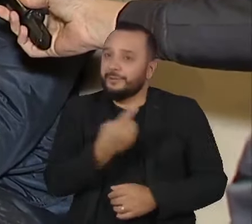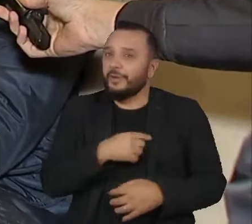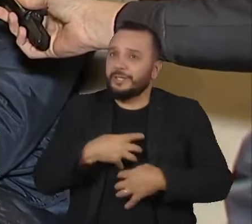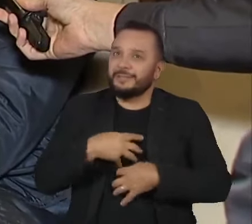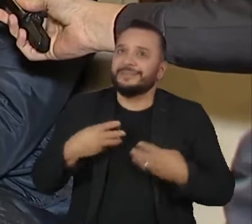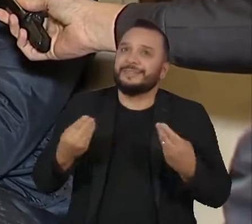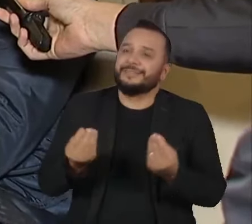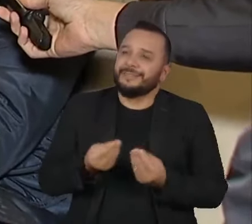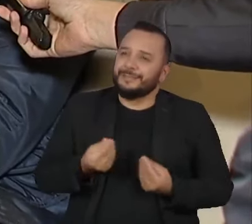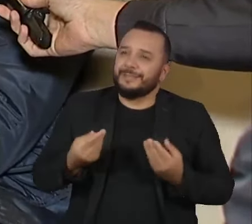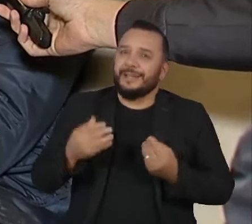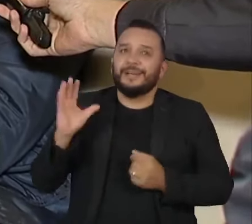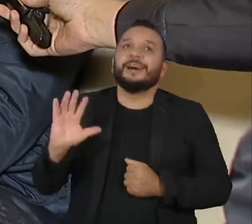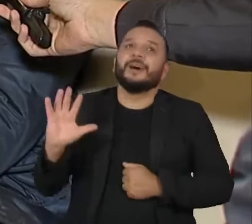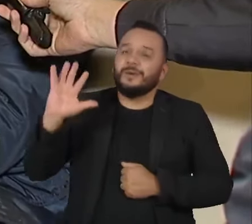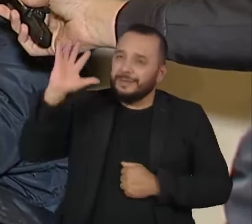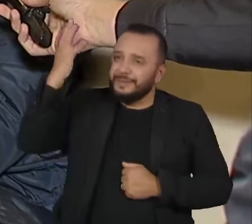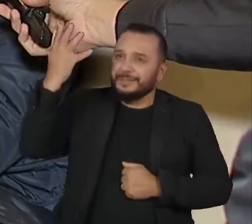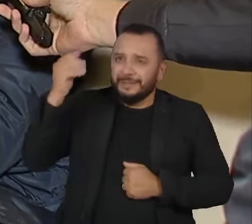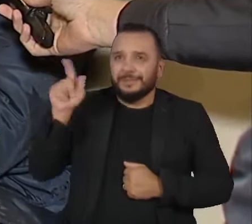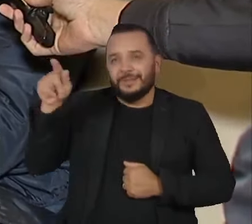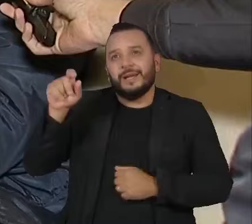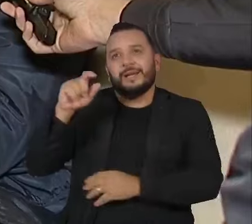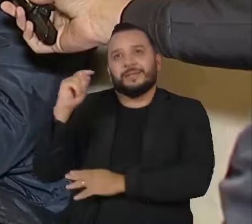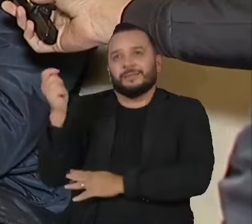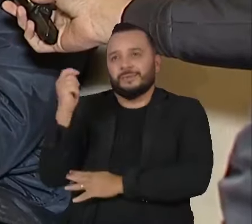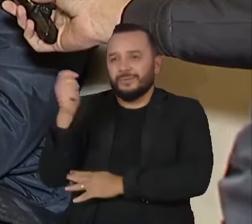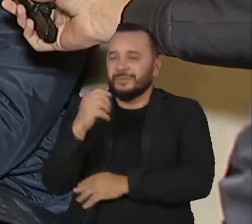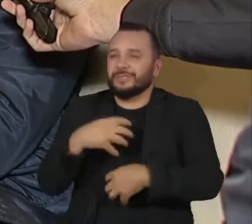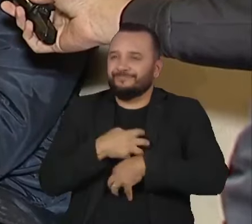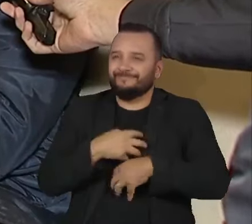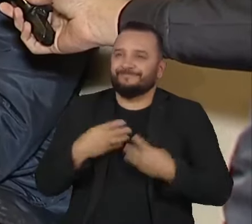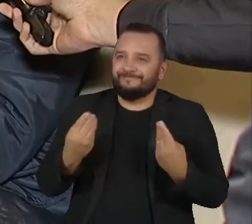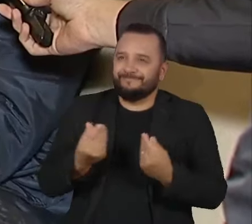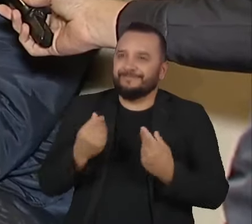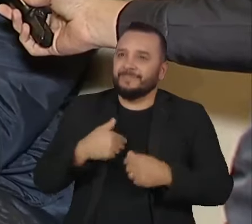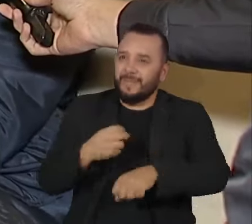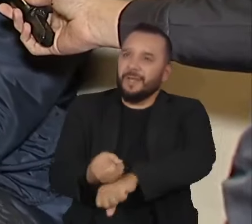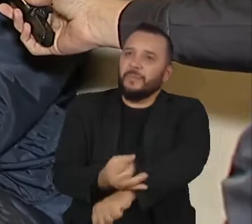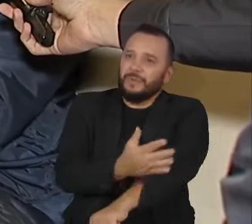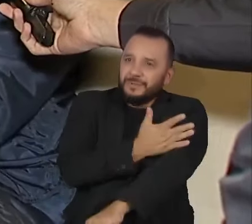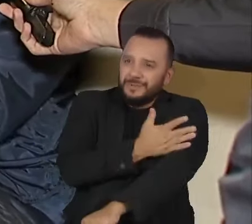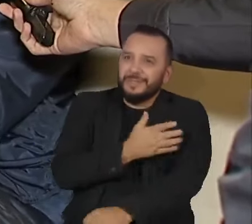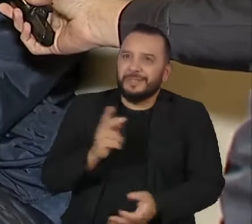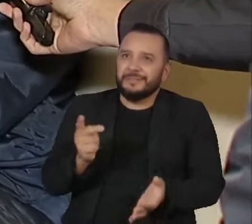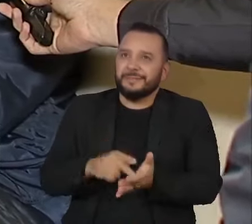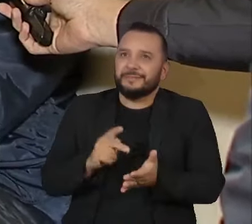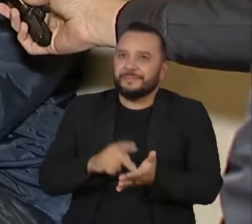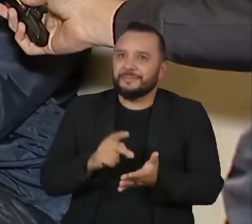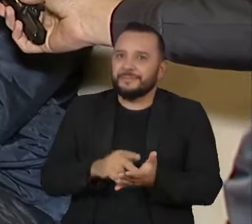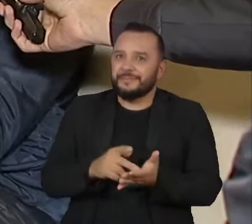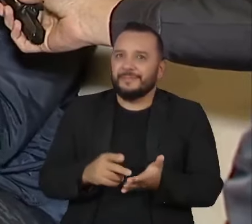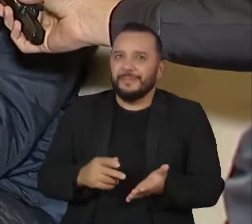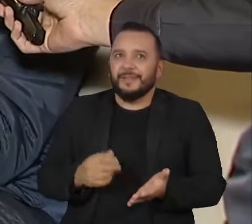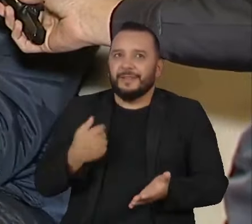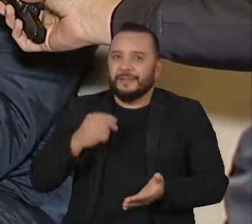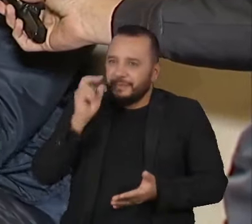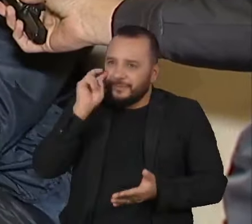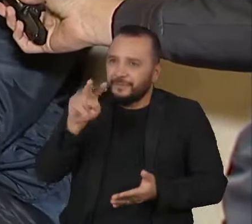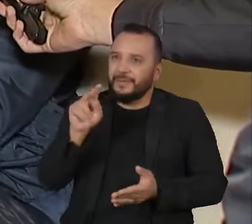lá no Sul. A gente fica até meio assim, né, emocionado. E ver os